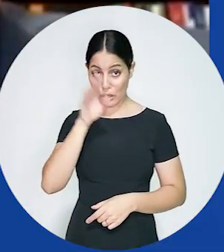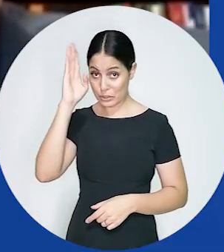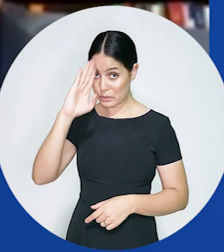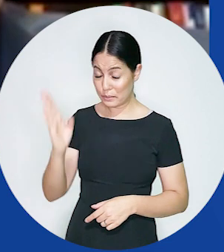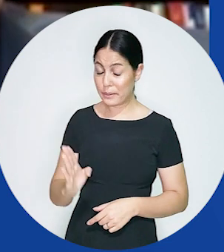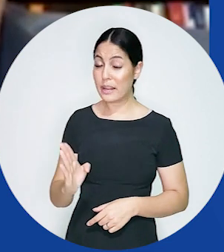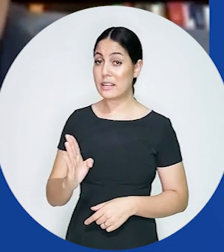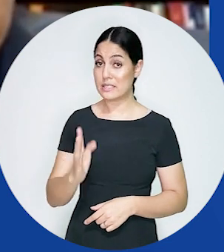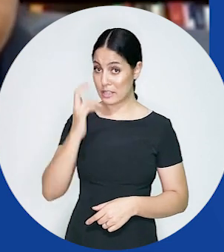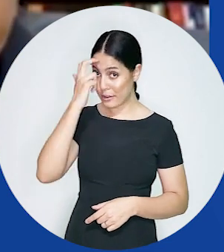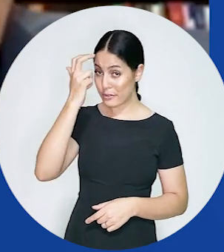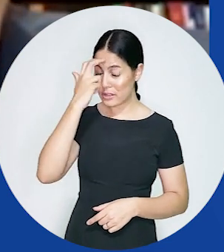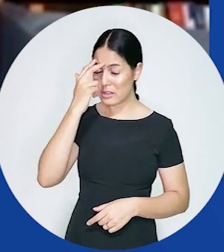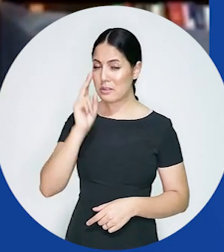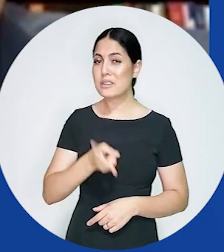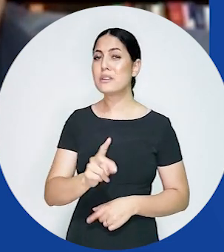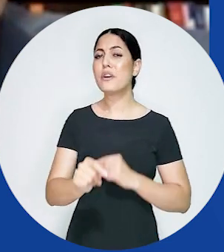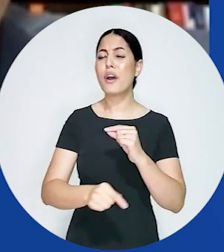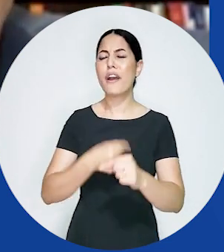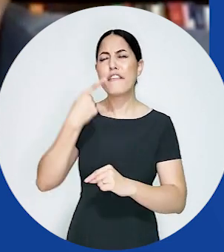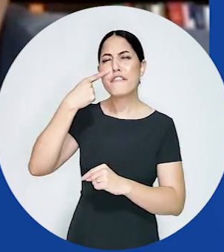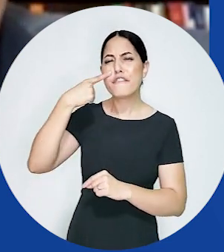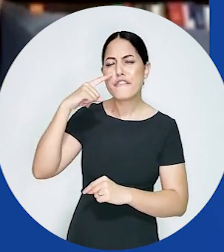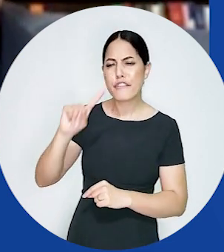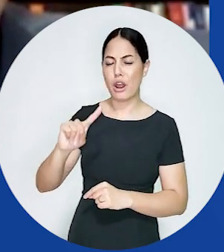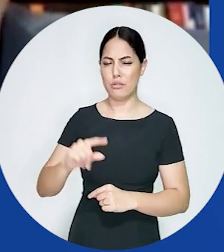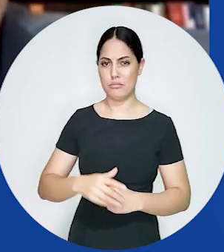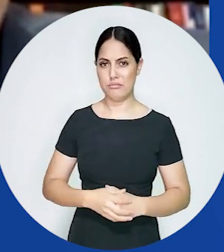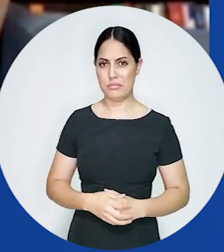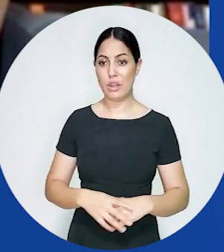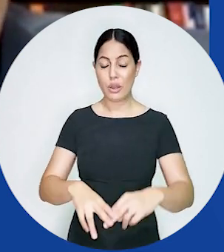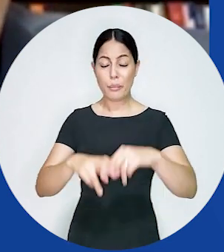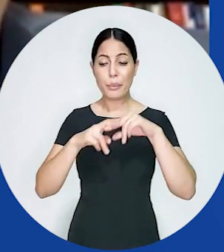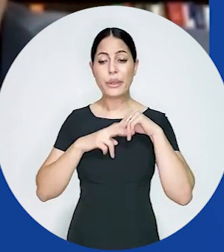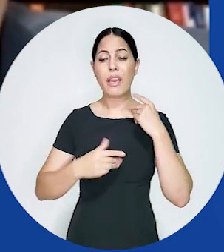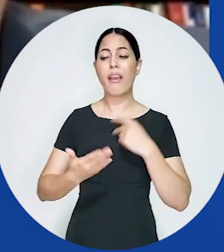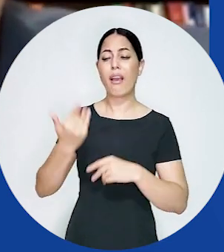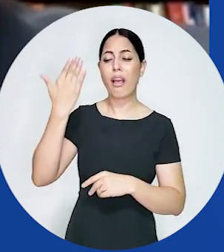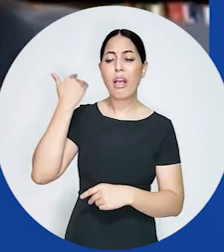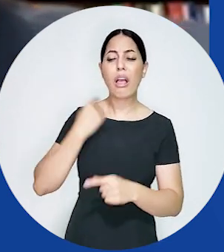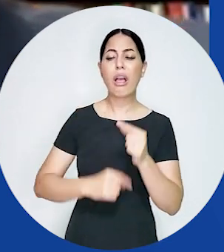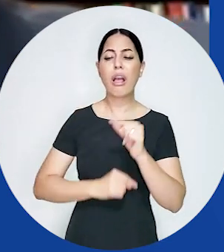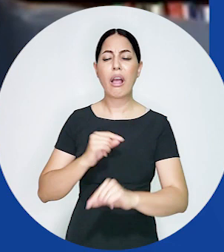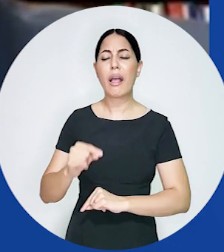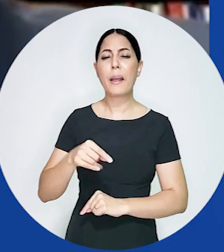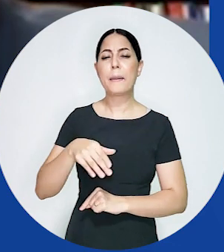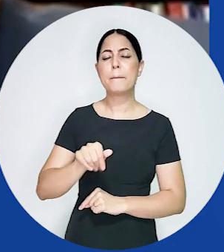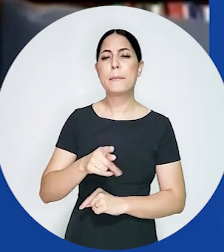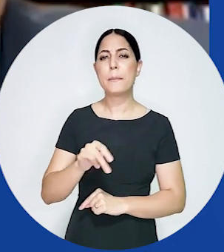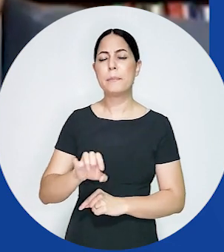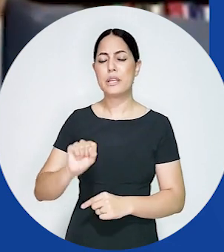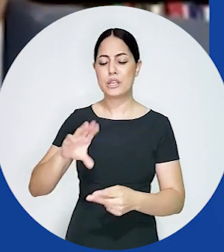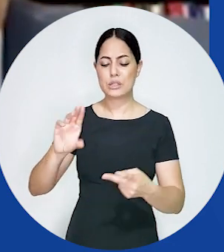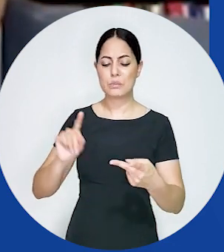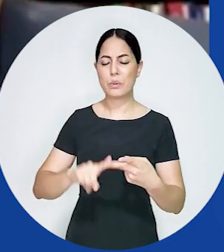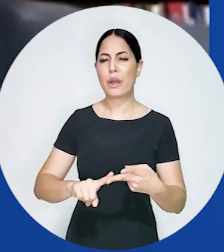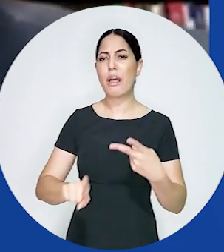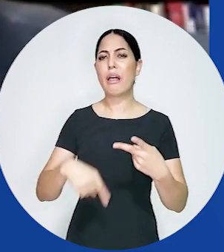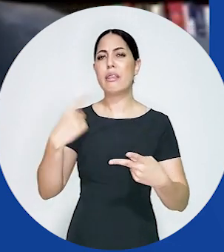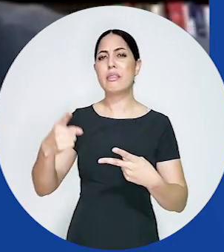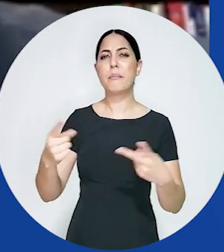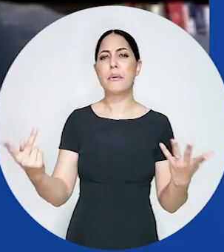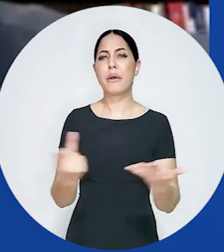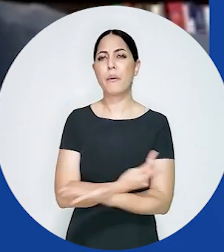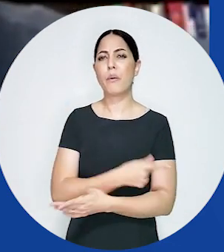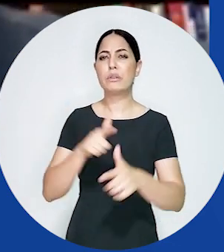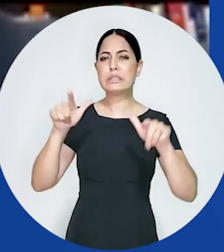do Brasil, Felipe, sempre foi uma história de fraudes eleitorais. Primeiro eram as fraudes das eleições a bico de pena, depois